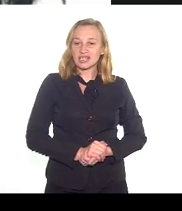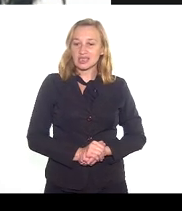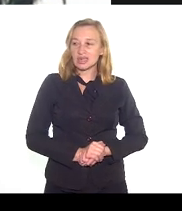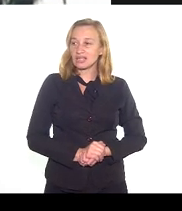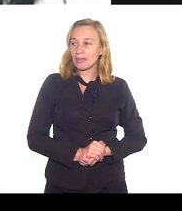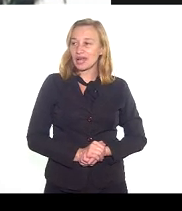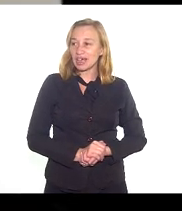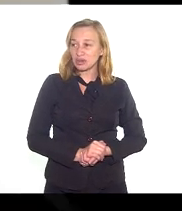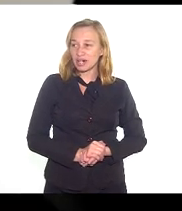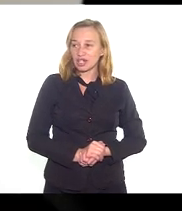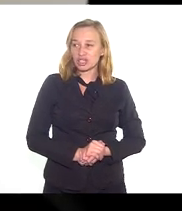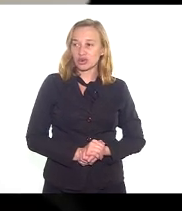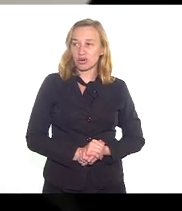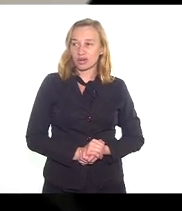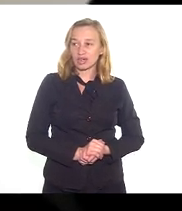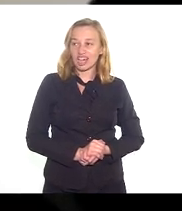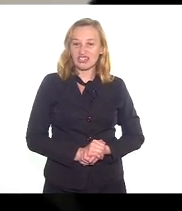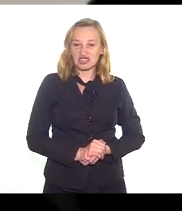Não pode ser pela